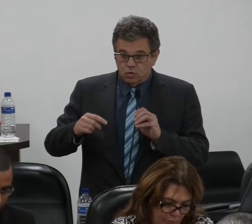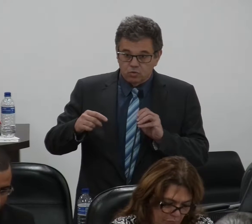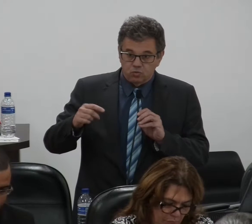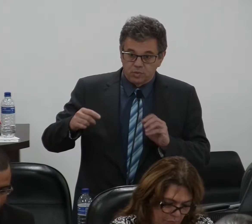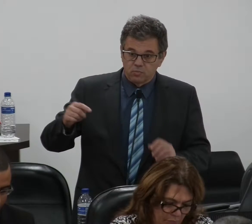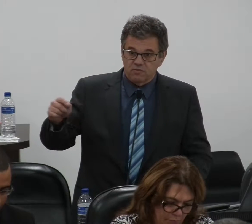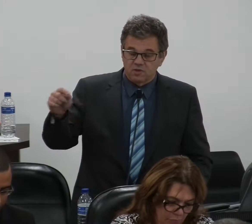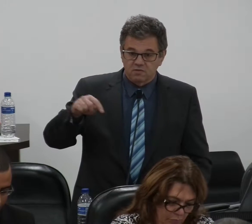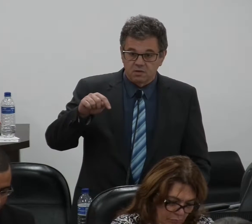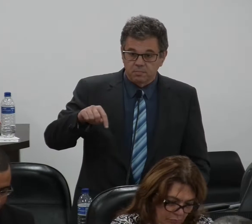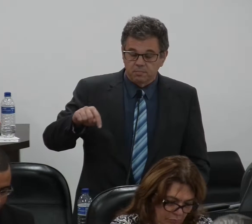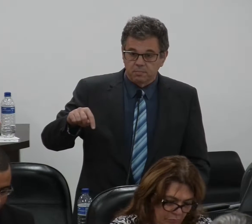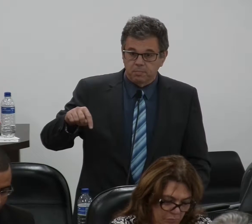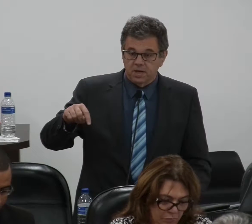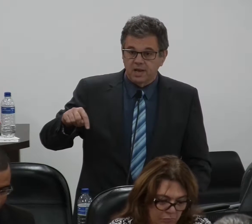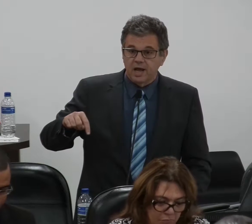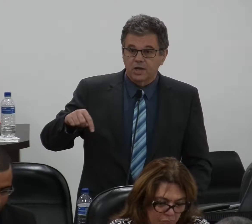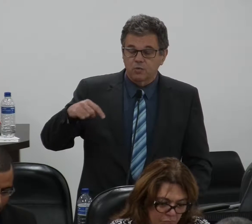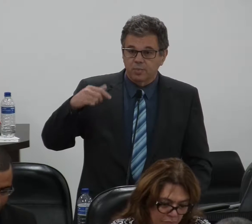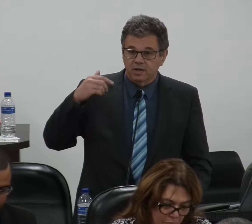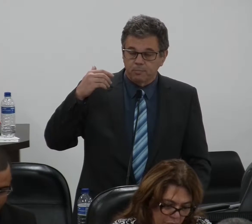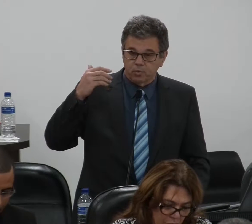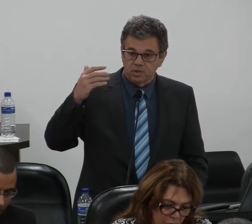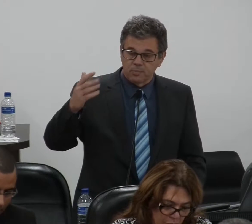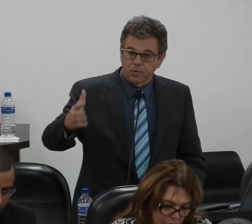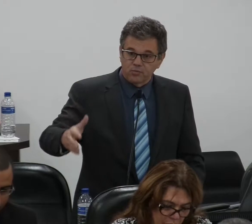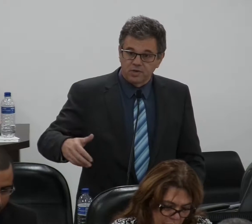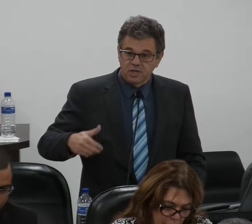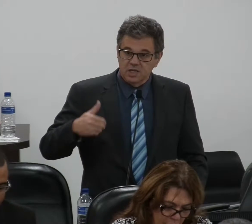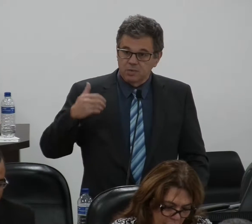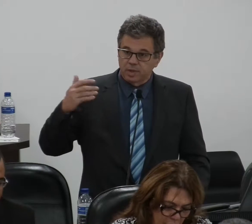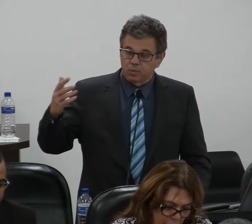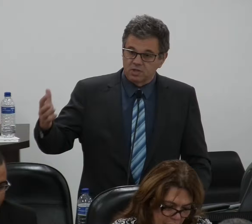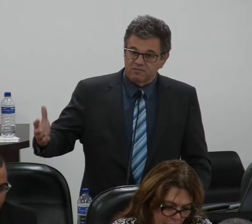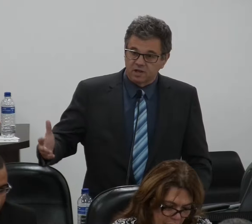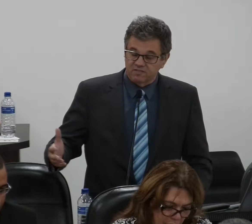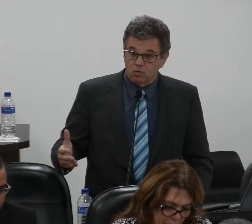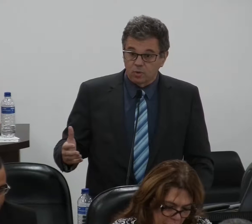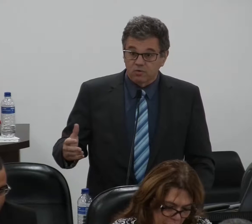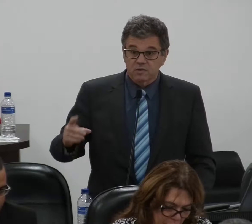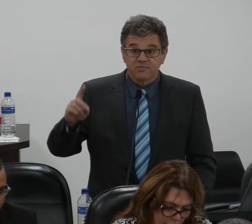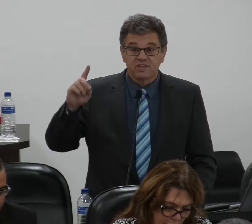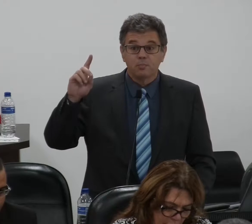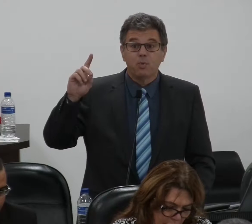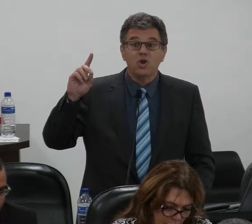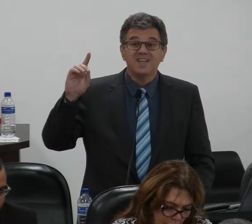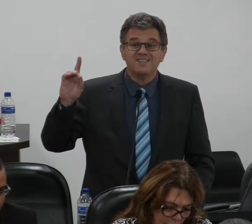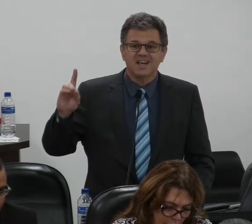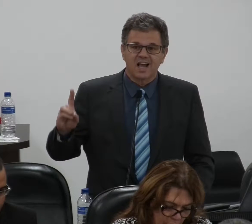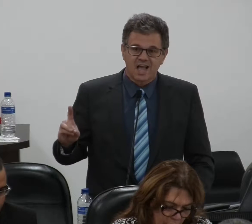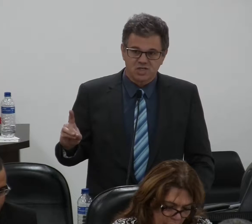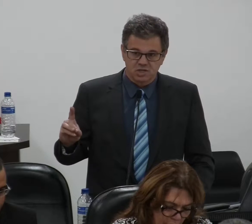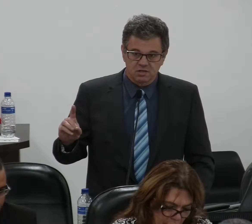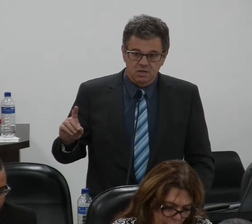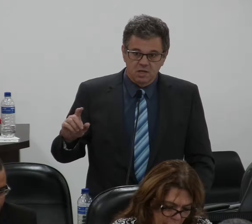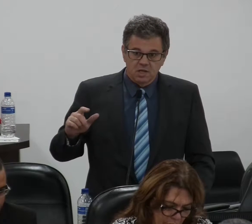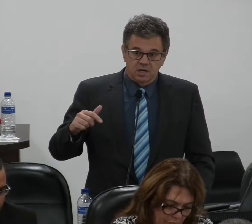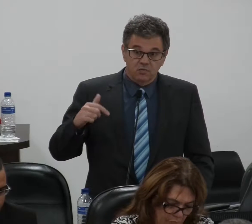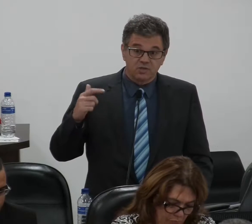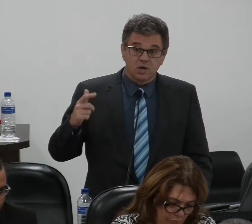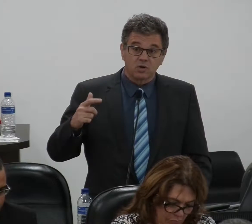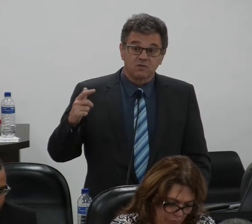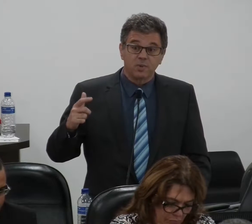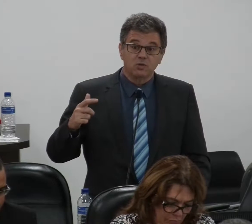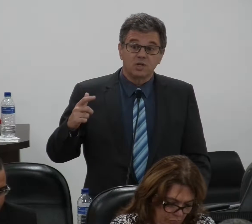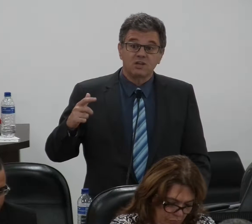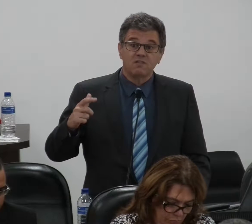Nós, quando subimos nesse plenário para poder proferir, para poder fazer alguma coisa, estamos fazendo politicagem. Não